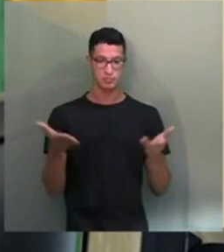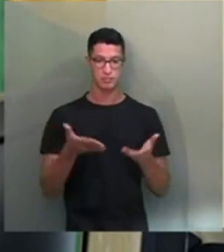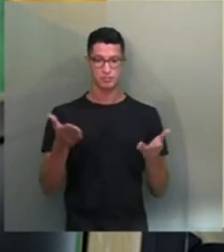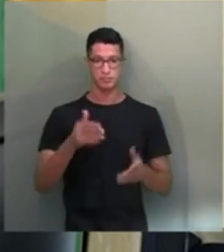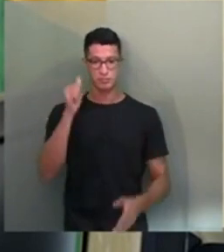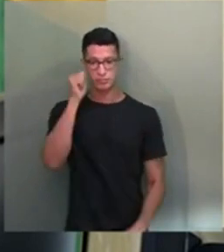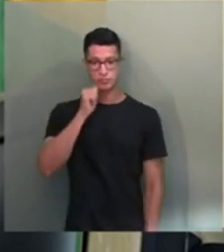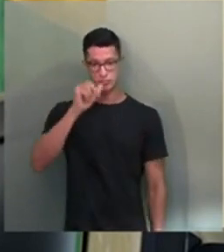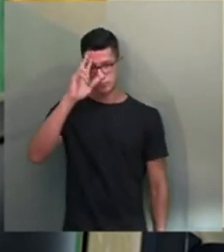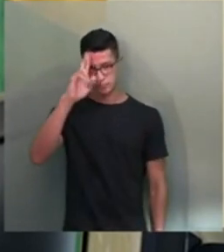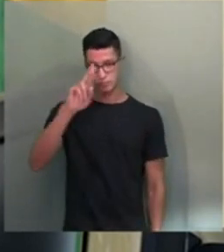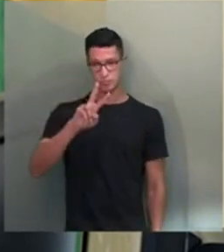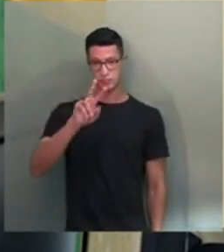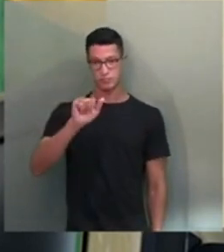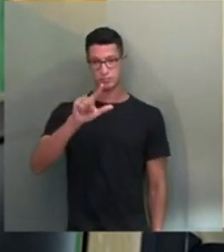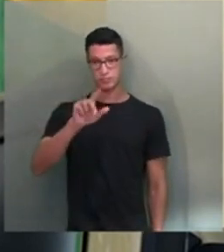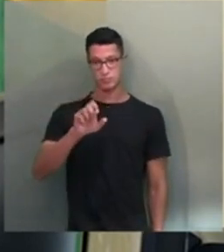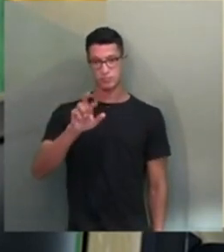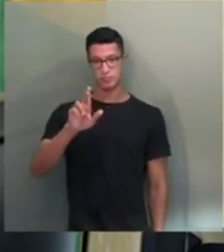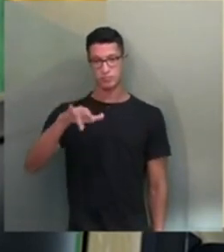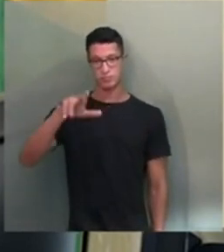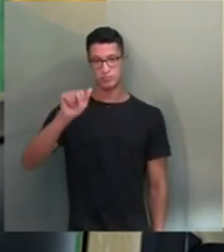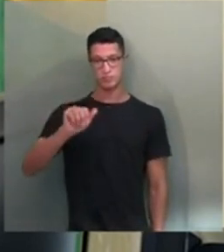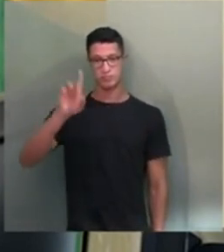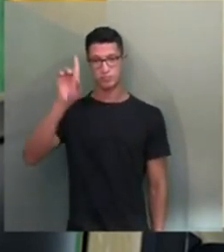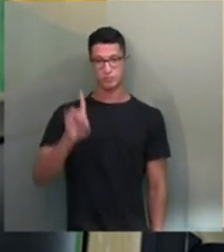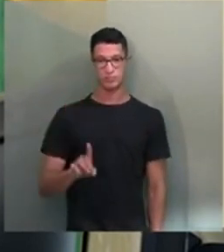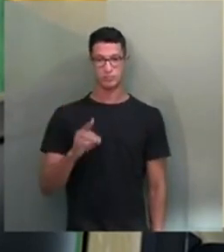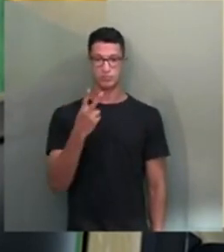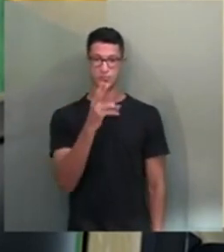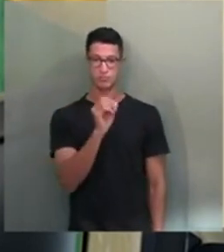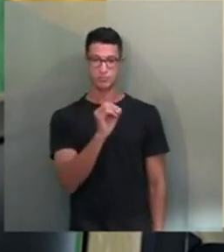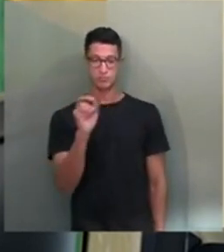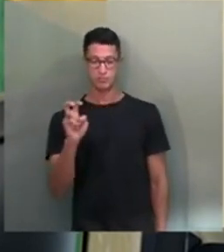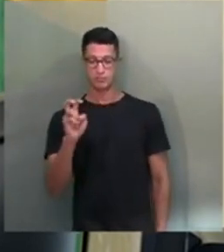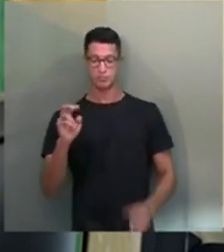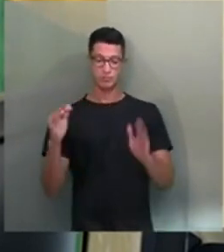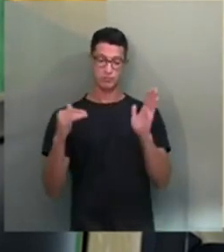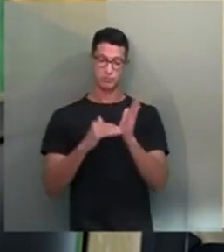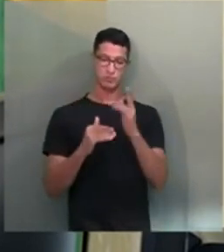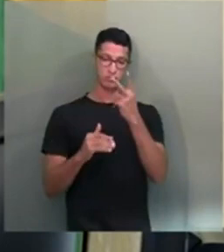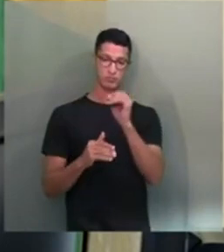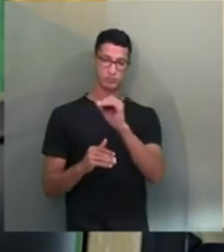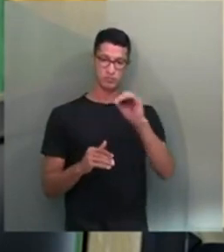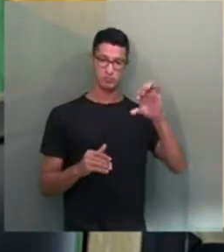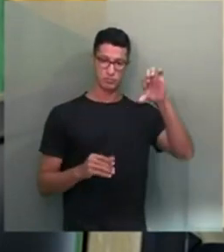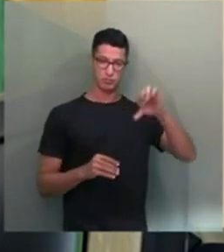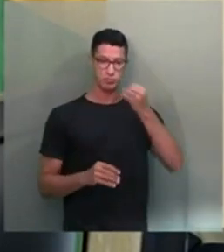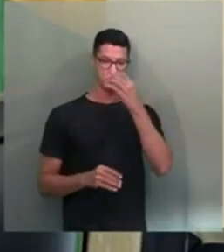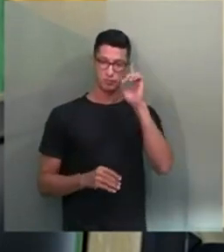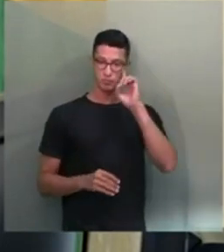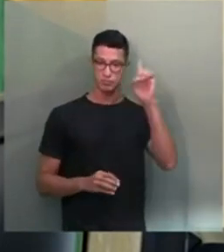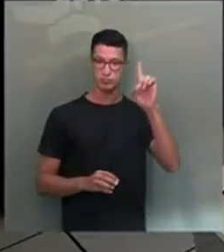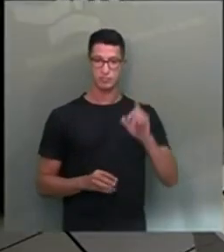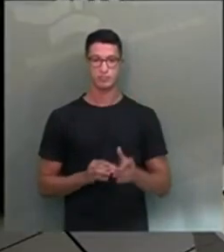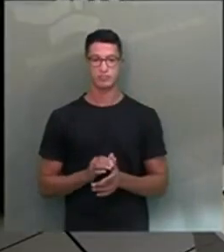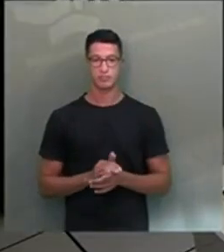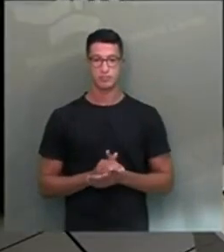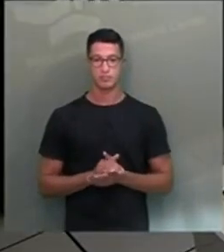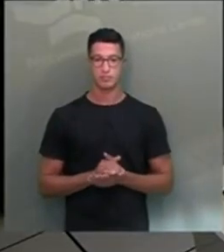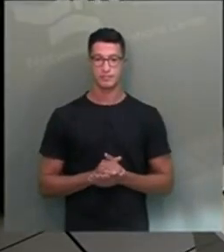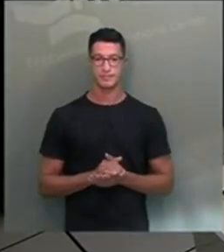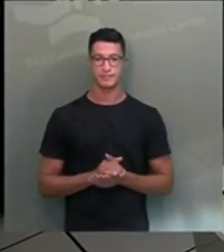senhora Valéria Ribeiro, diretora da Agência Senado, no período de 2005 a 2009. Muito bem-vinda, um bom dia, Valéria.